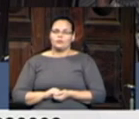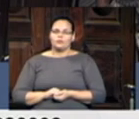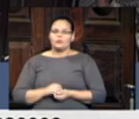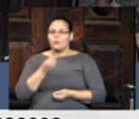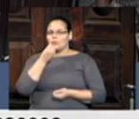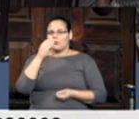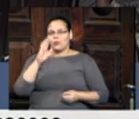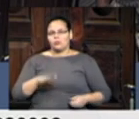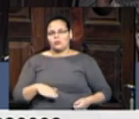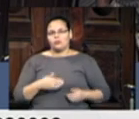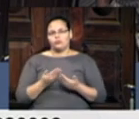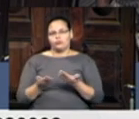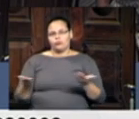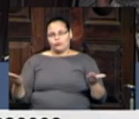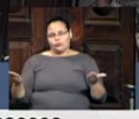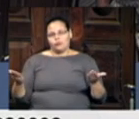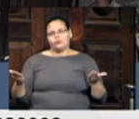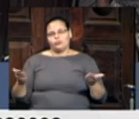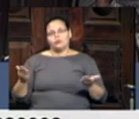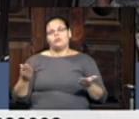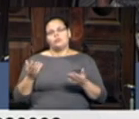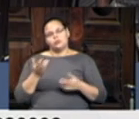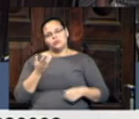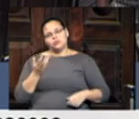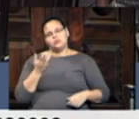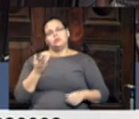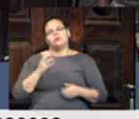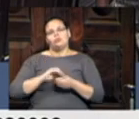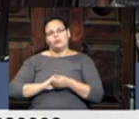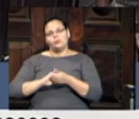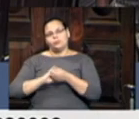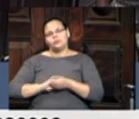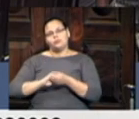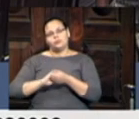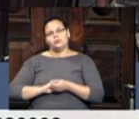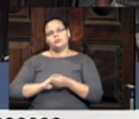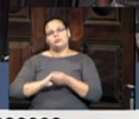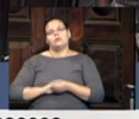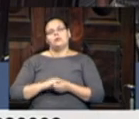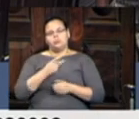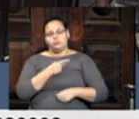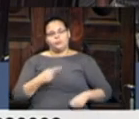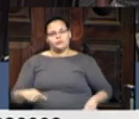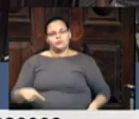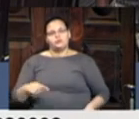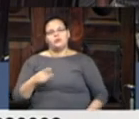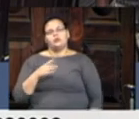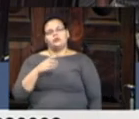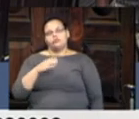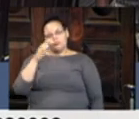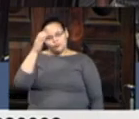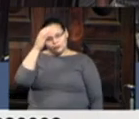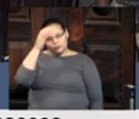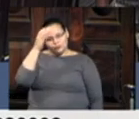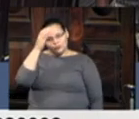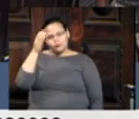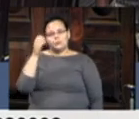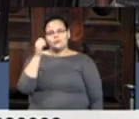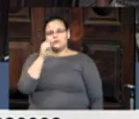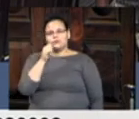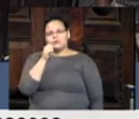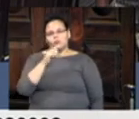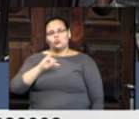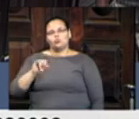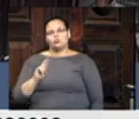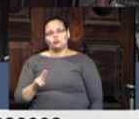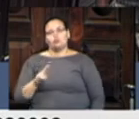Boa tarde a todas e todos. Eu queria cumprimentar a presidente em exercício, deputada Tia Ju, cumprimentar